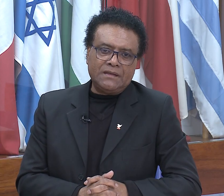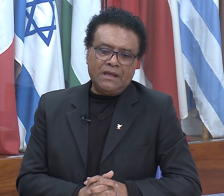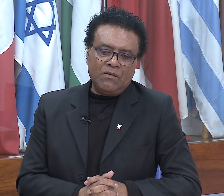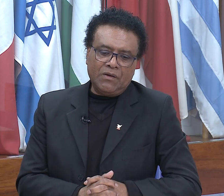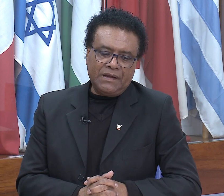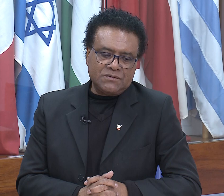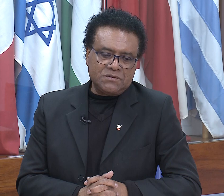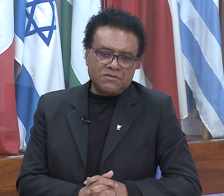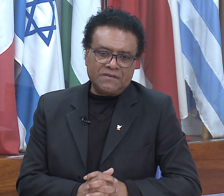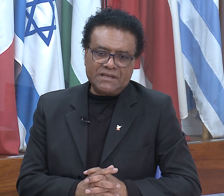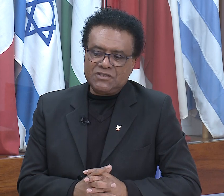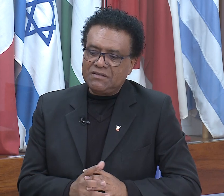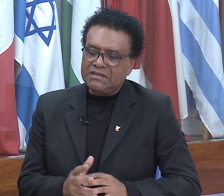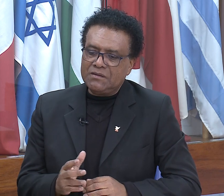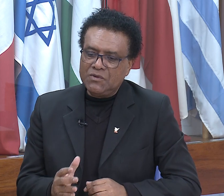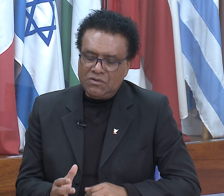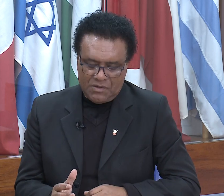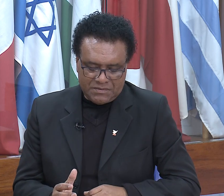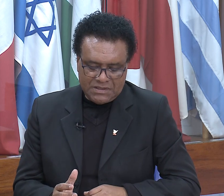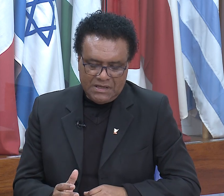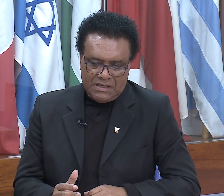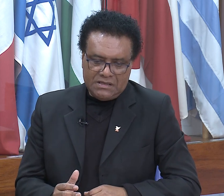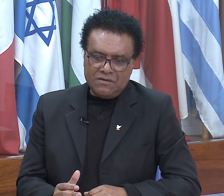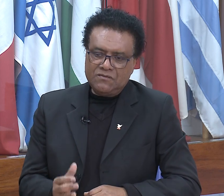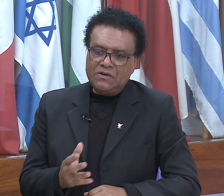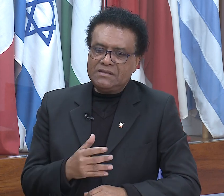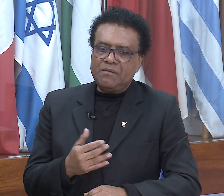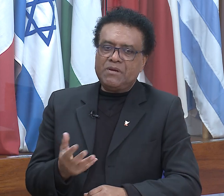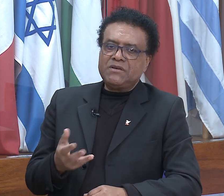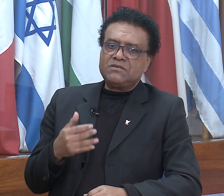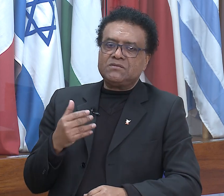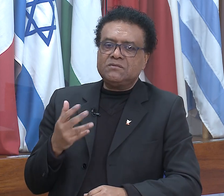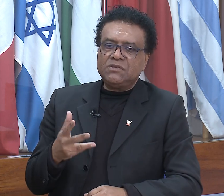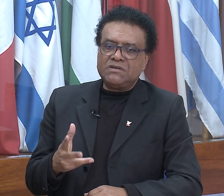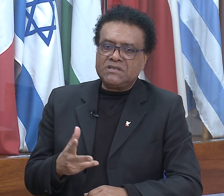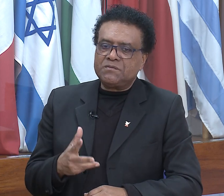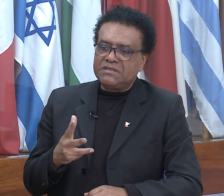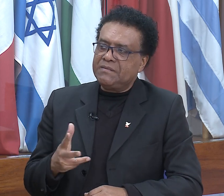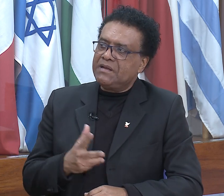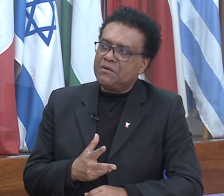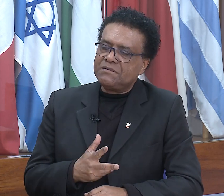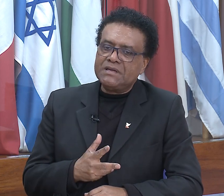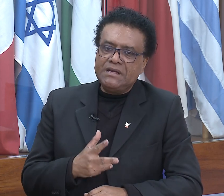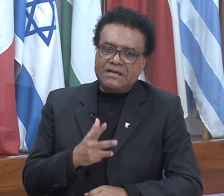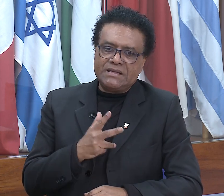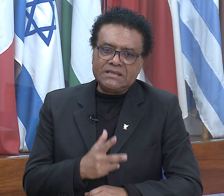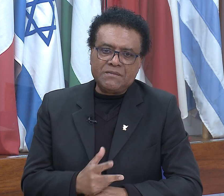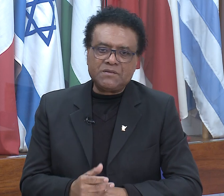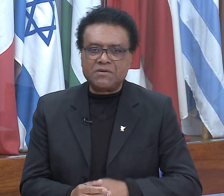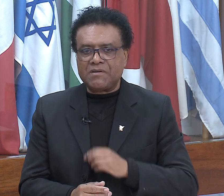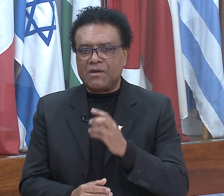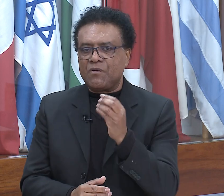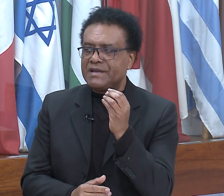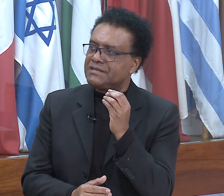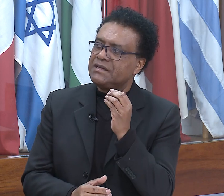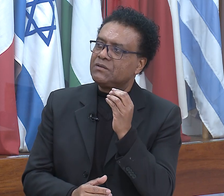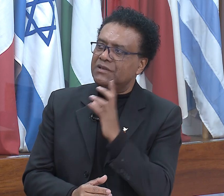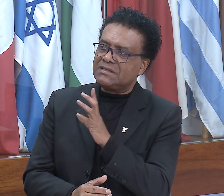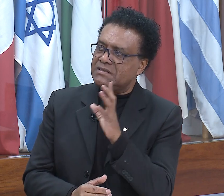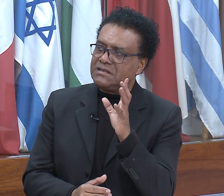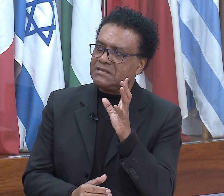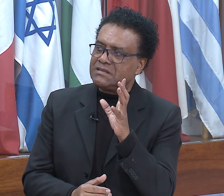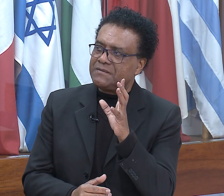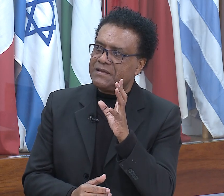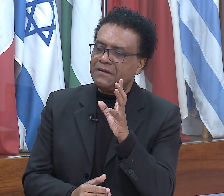eu agora nos últimos 90 dias tem andado muito em ônibus e eu vou andar pelo menos uma ou duas vezes por semana em ônibus Exatamente porque eu quero conhecer